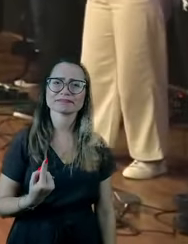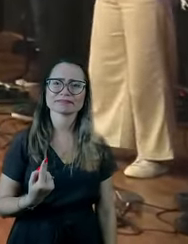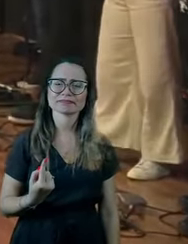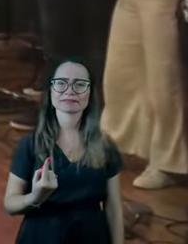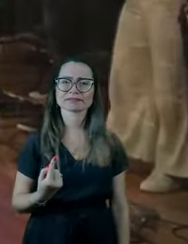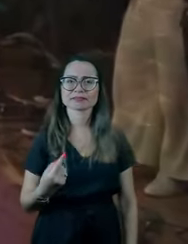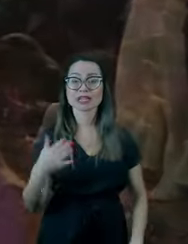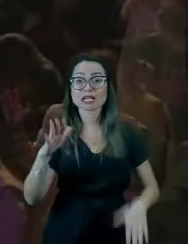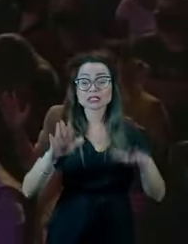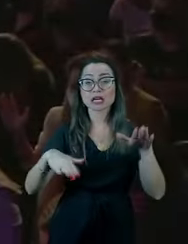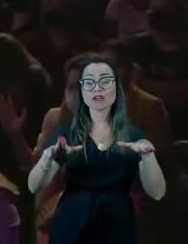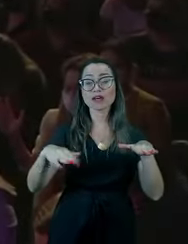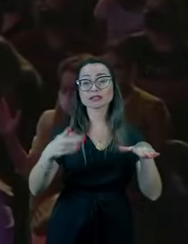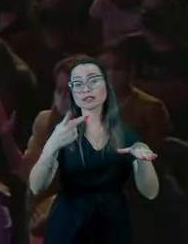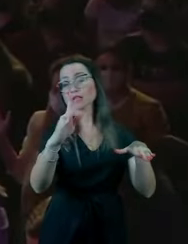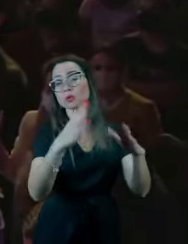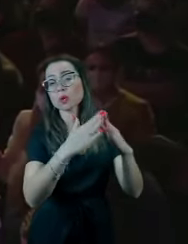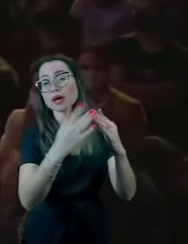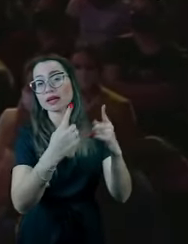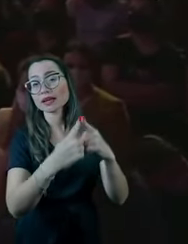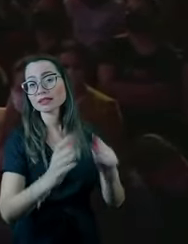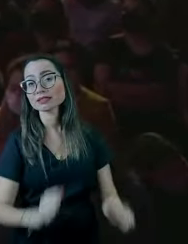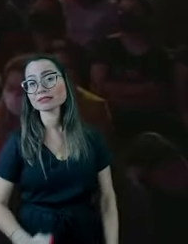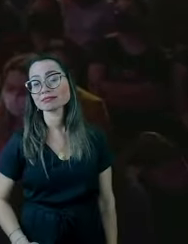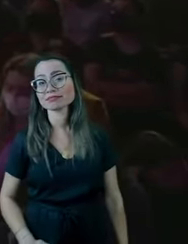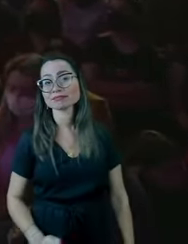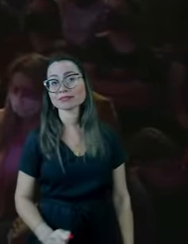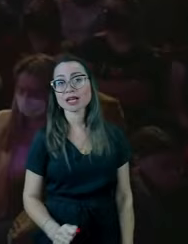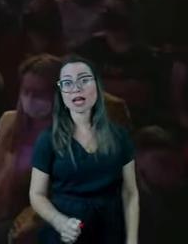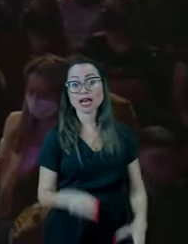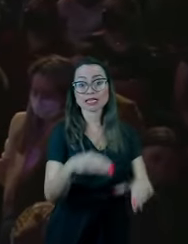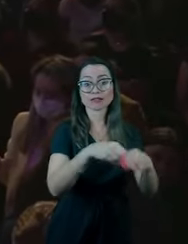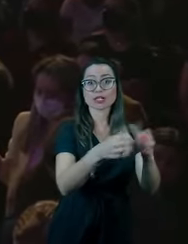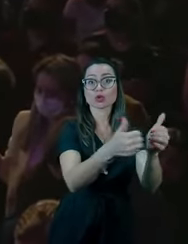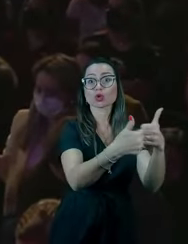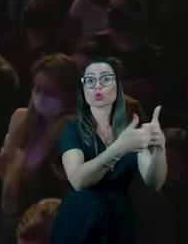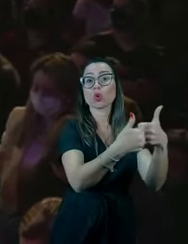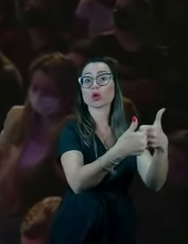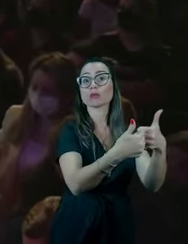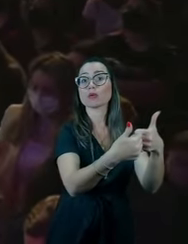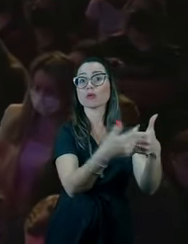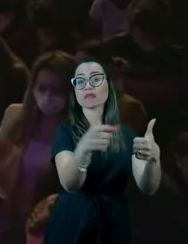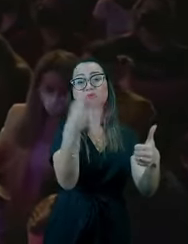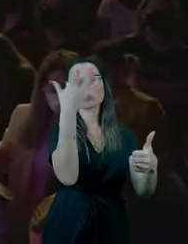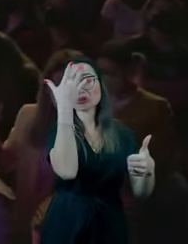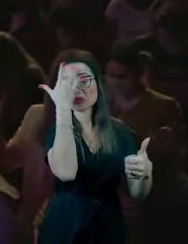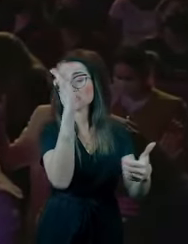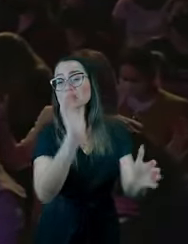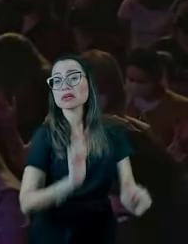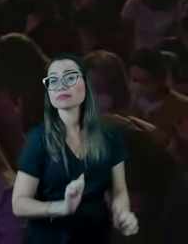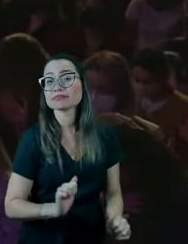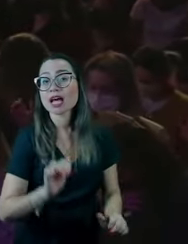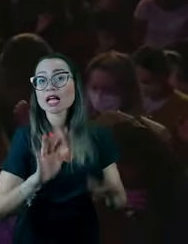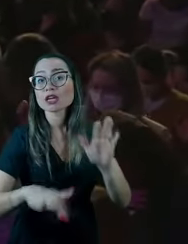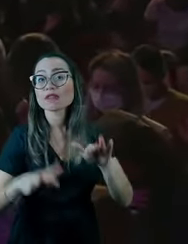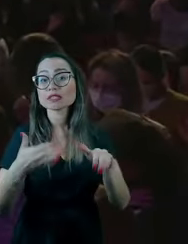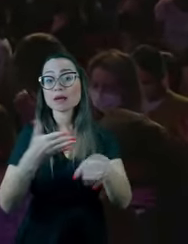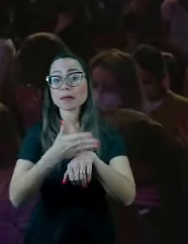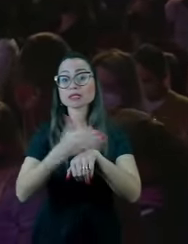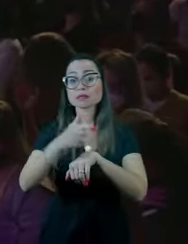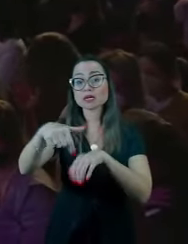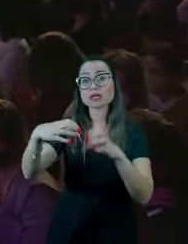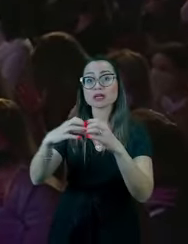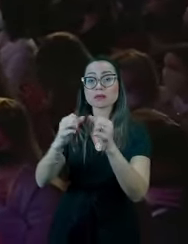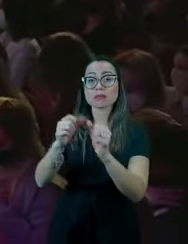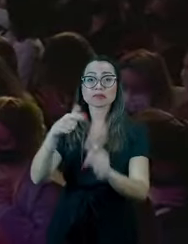Talvez ela é lá da sua igreja. Ela estava dentro do ônibus e você não sabia. Talvez ela congrega aqui conosco e eu não